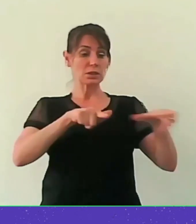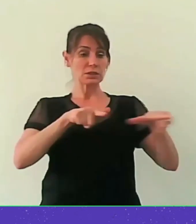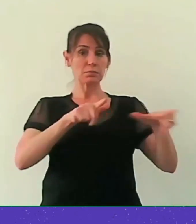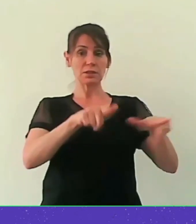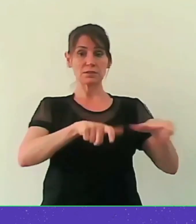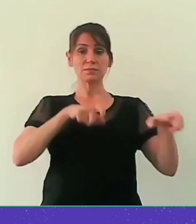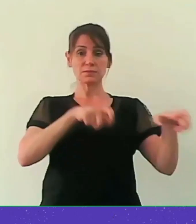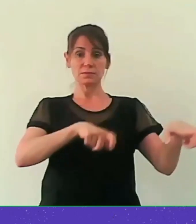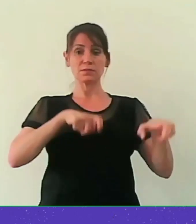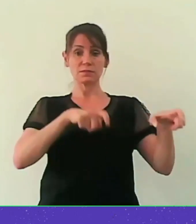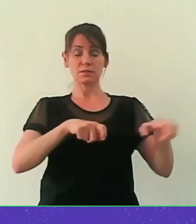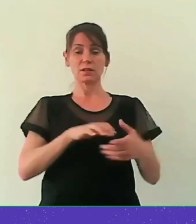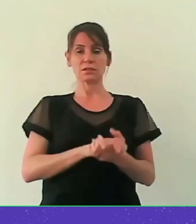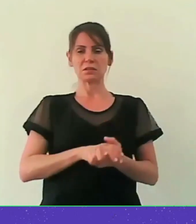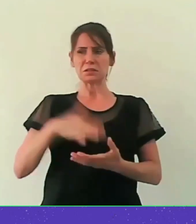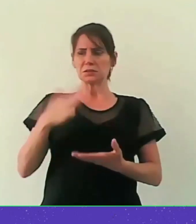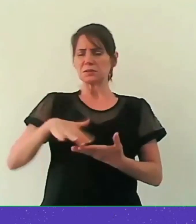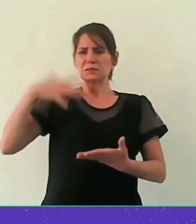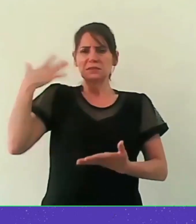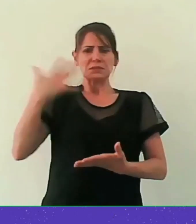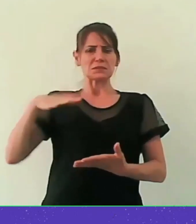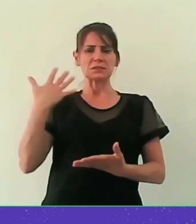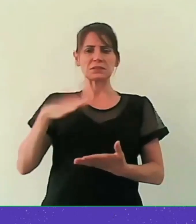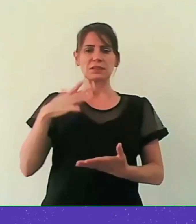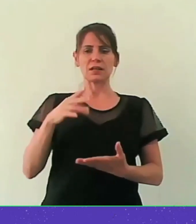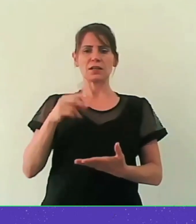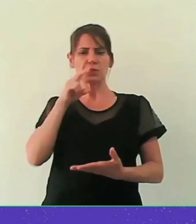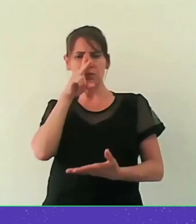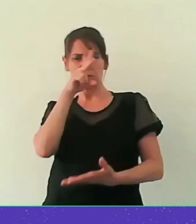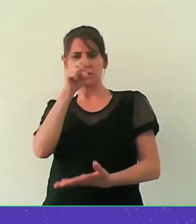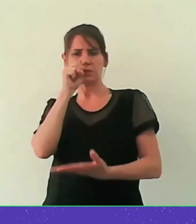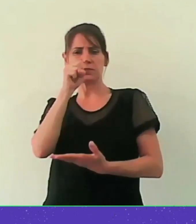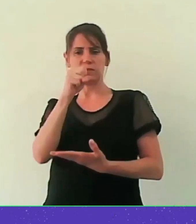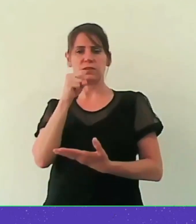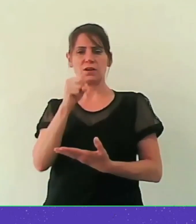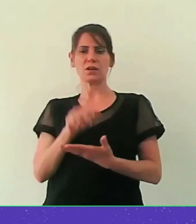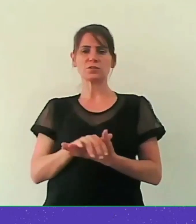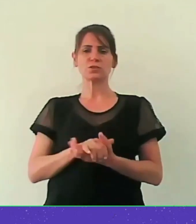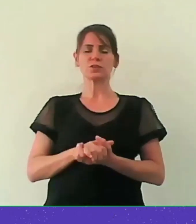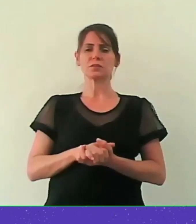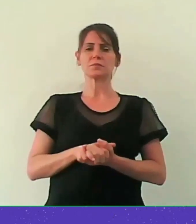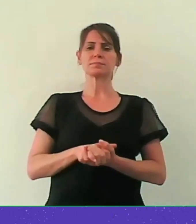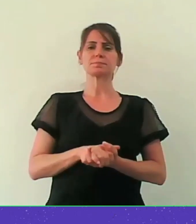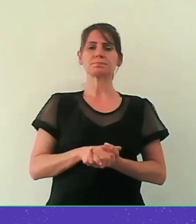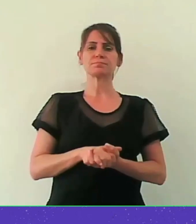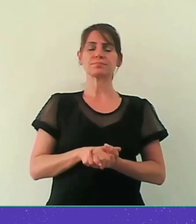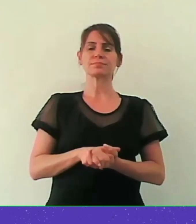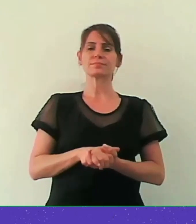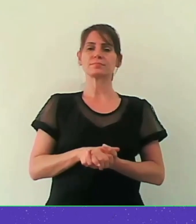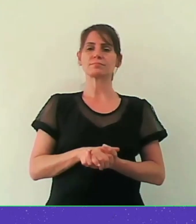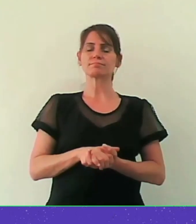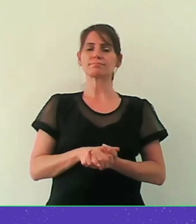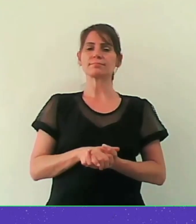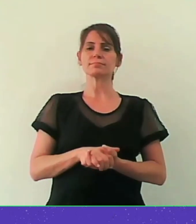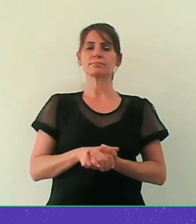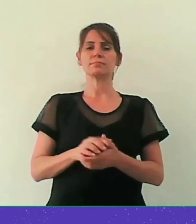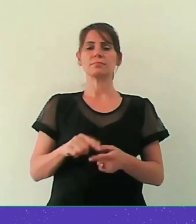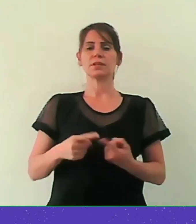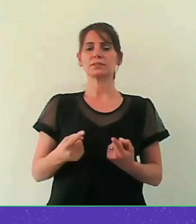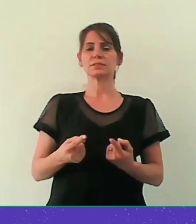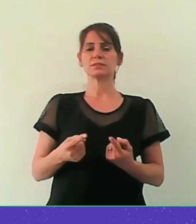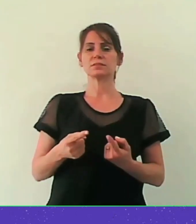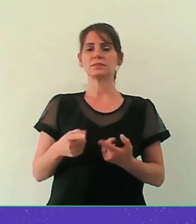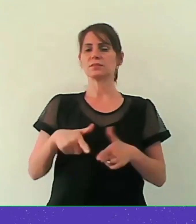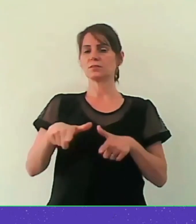de R$1 milhão com uma potência no seu motor, com o poder que tem o seu motor, e não fazer